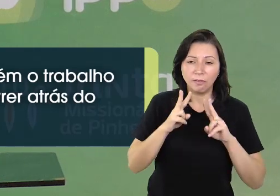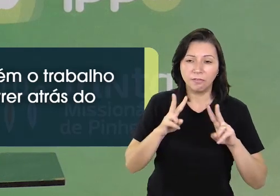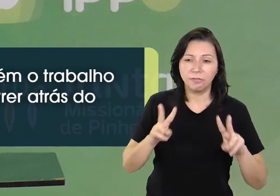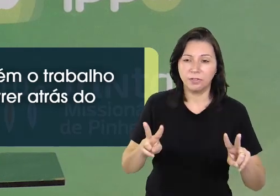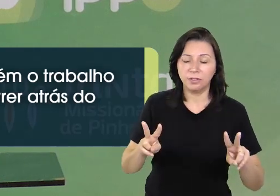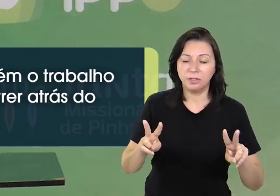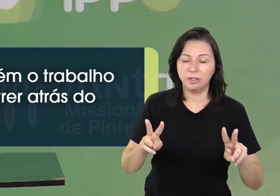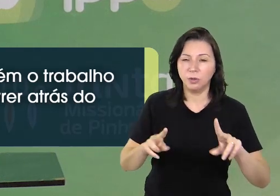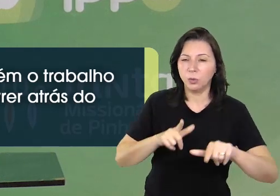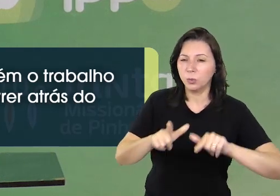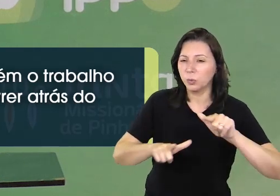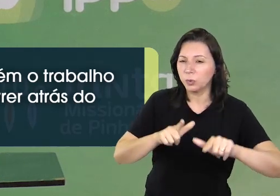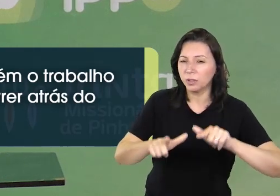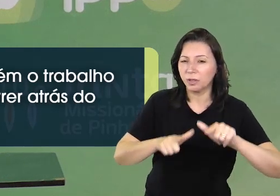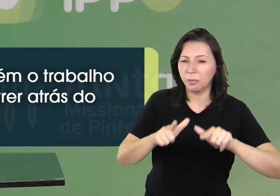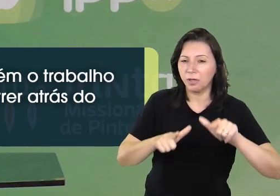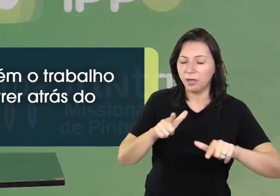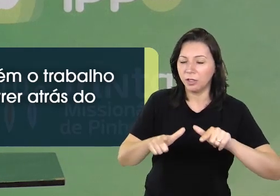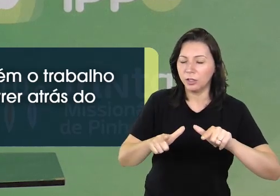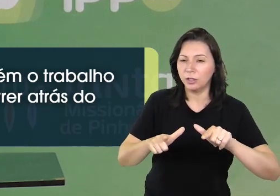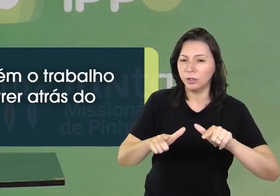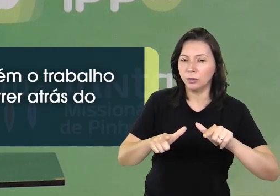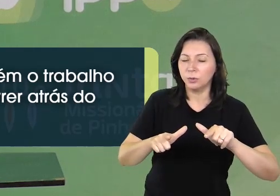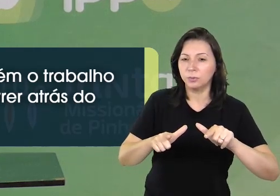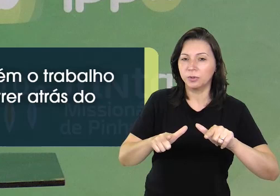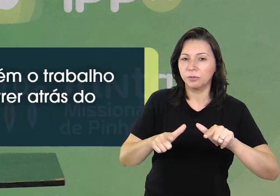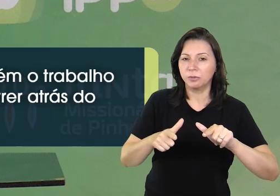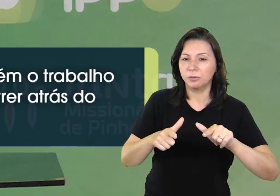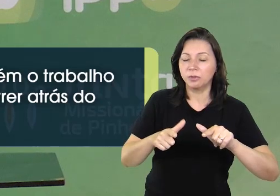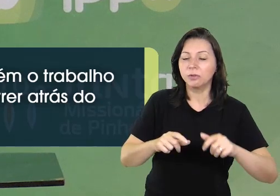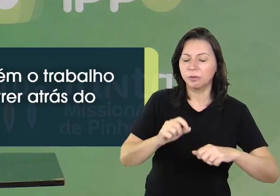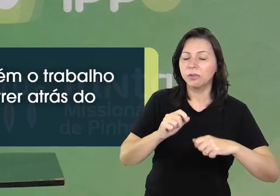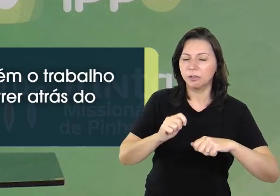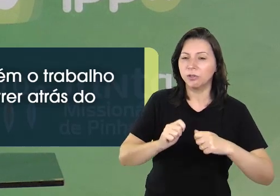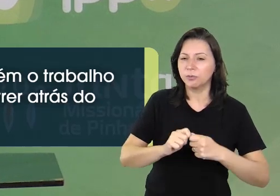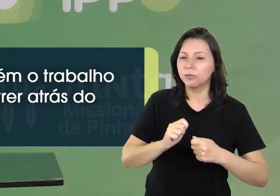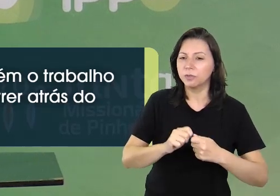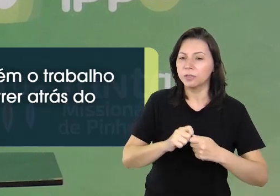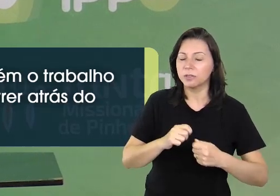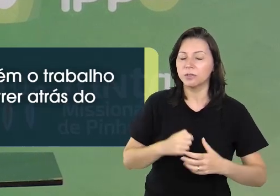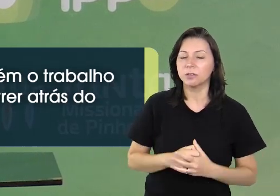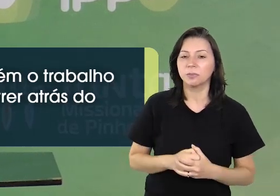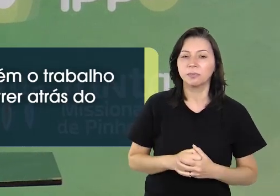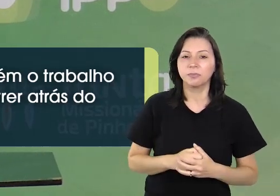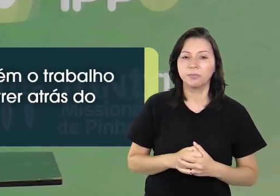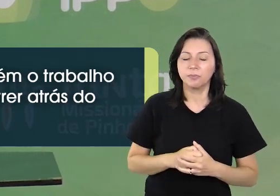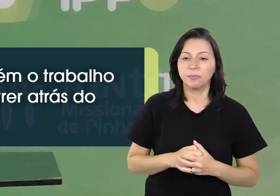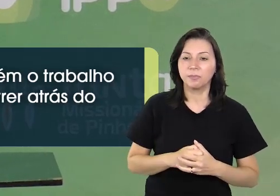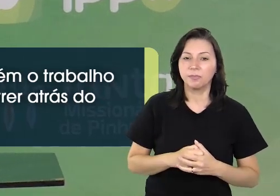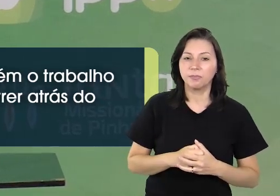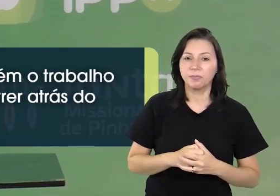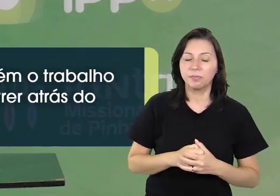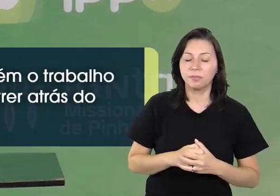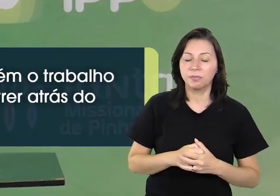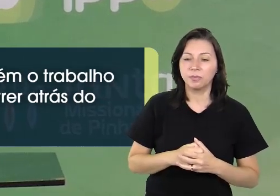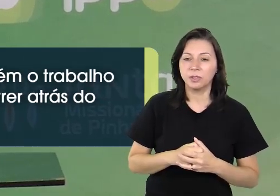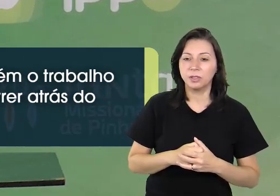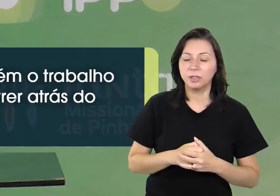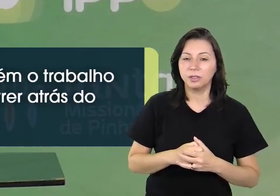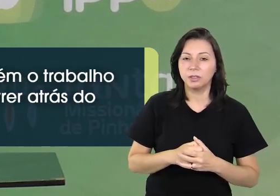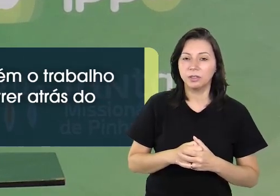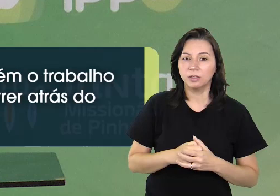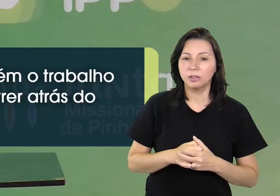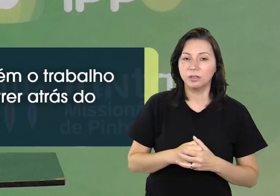as minhas mãos como também o trabalho que eu com fadigas havia feito e Eis que tudo